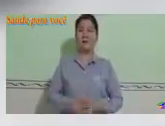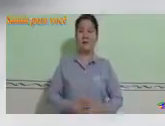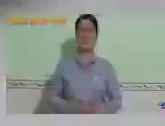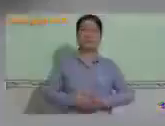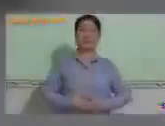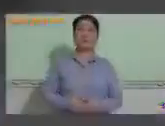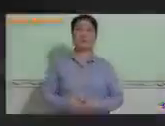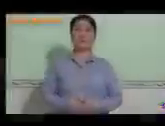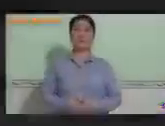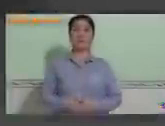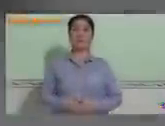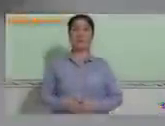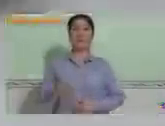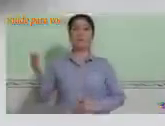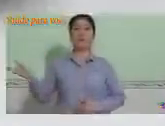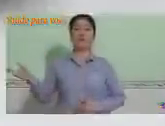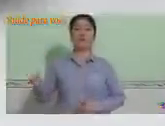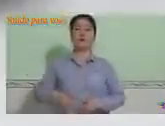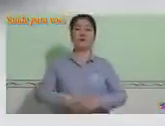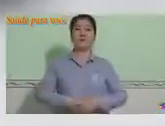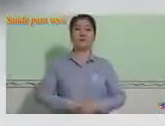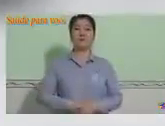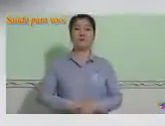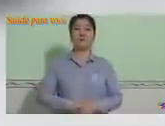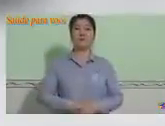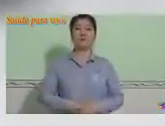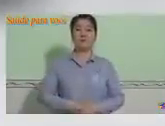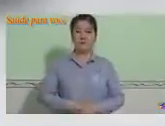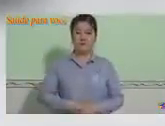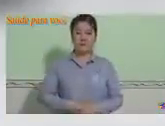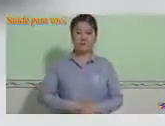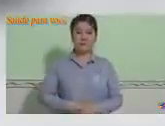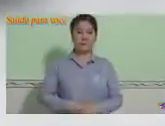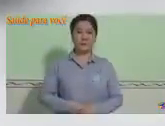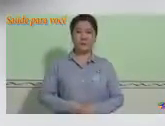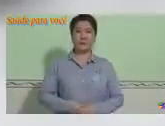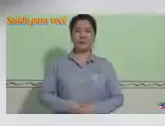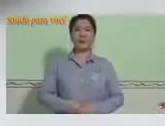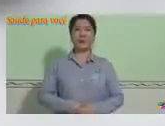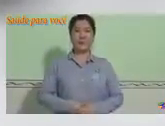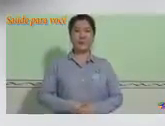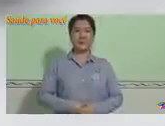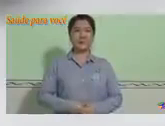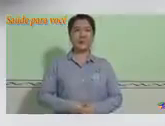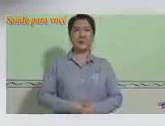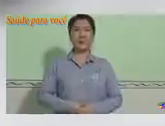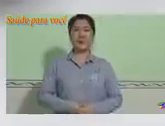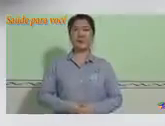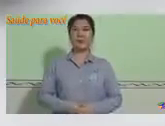afundos nas barras paralelo a esse exercício focado para trabalhar dois pontos peitoral inferior.